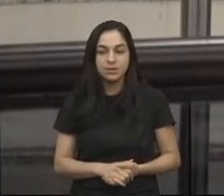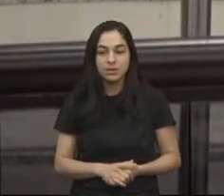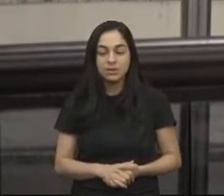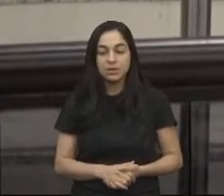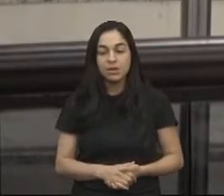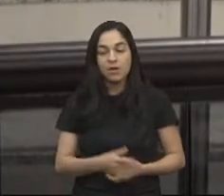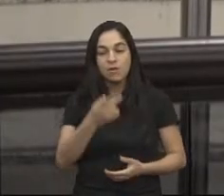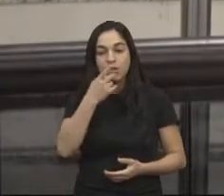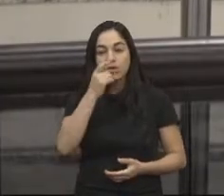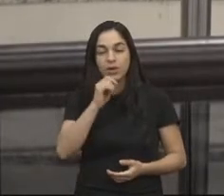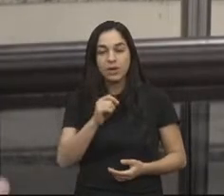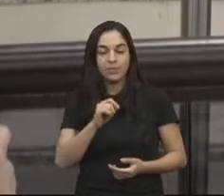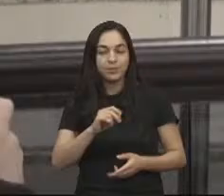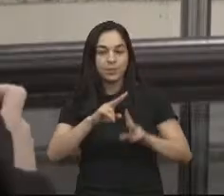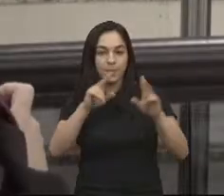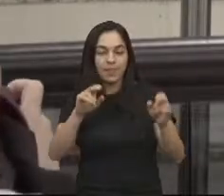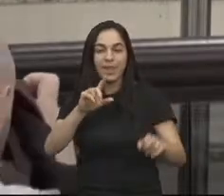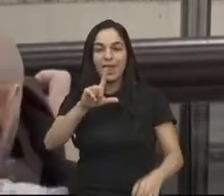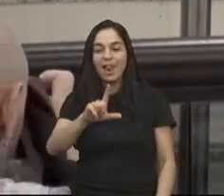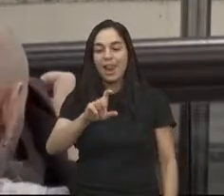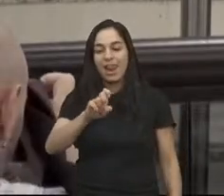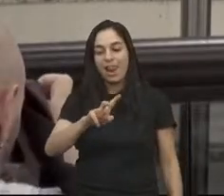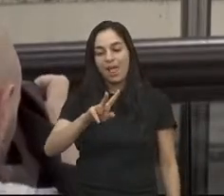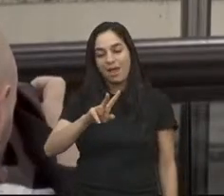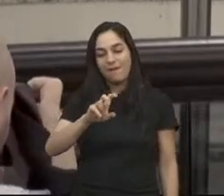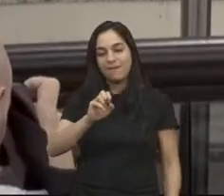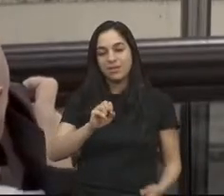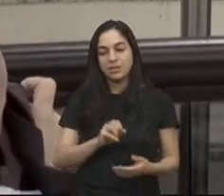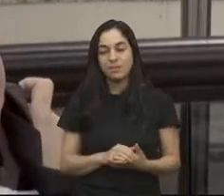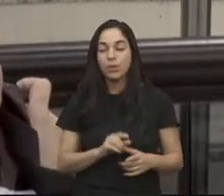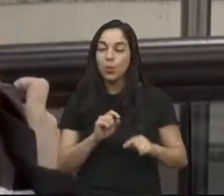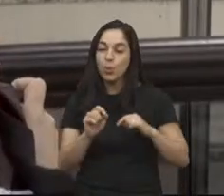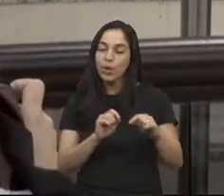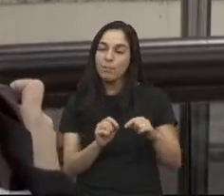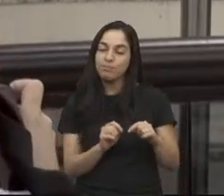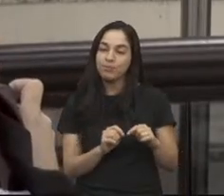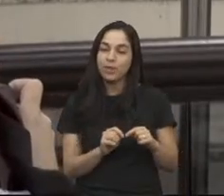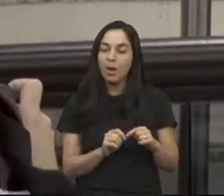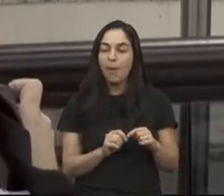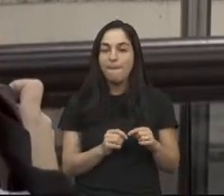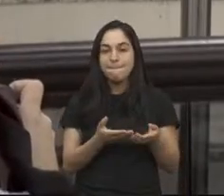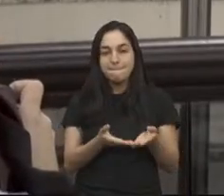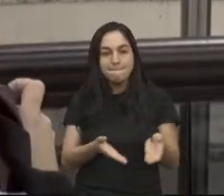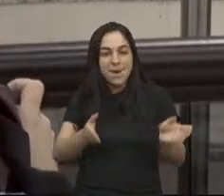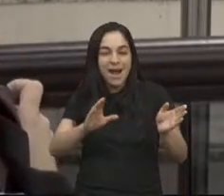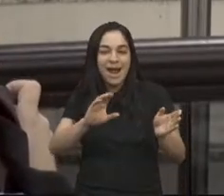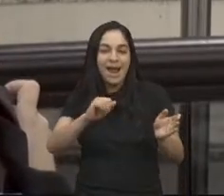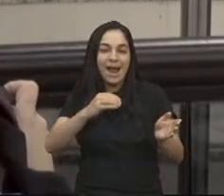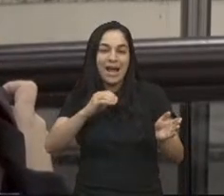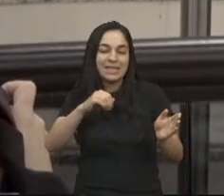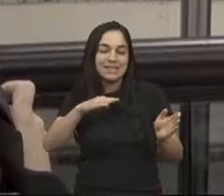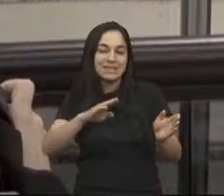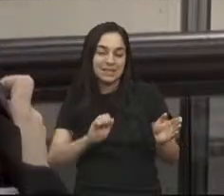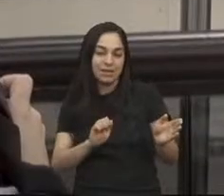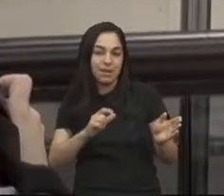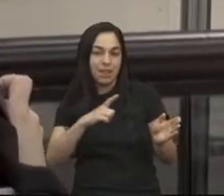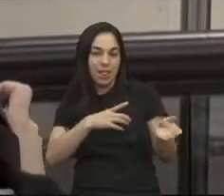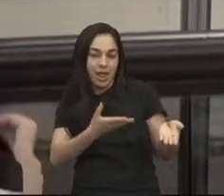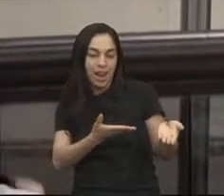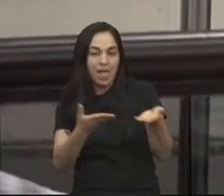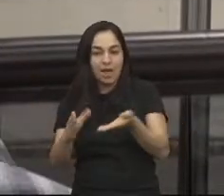dos leves da cidade, certo? E uma caçamba de coleta de entulho que fica nos leves da cidade, ela